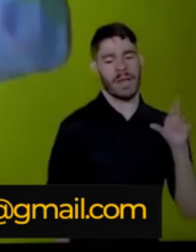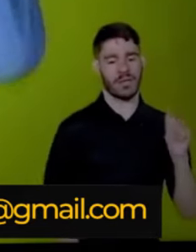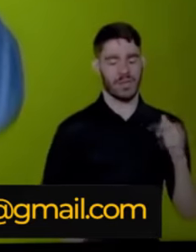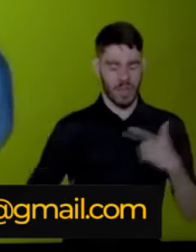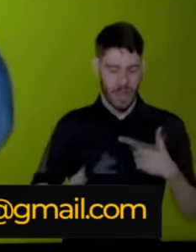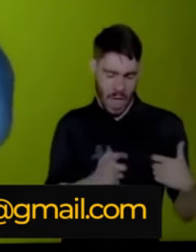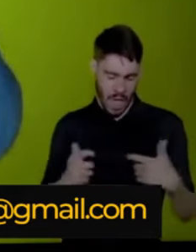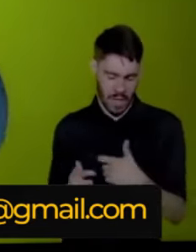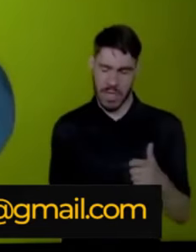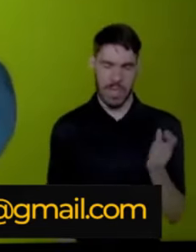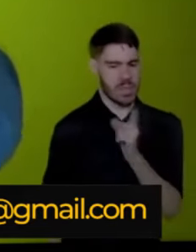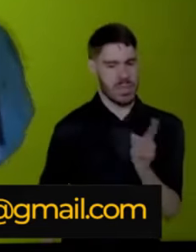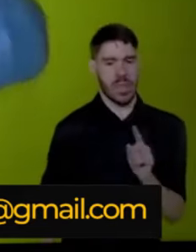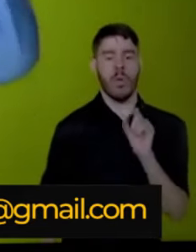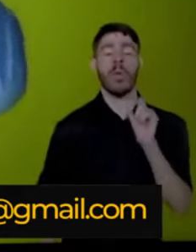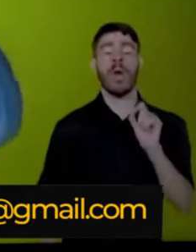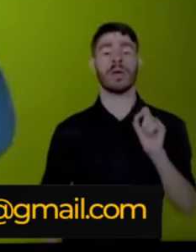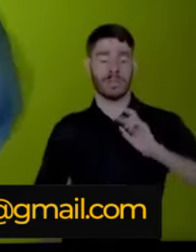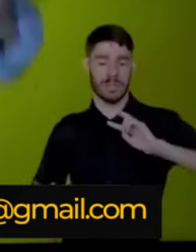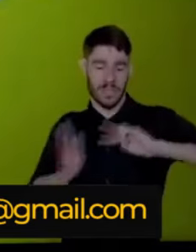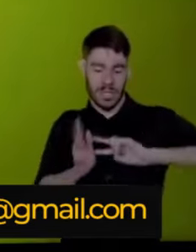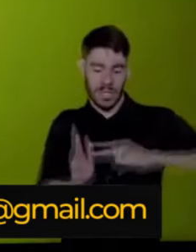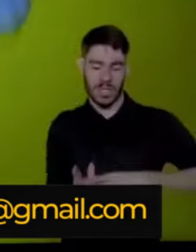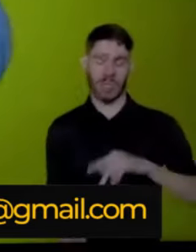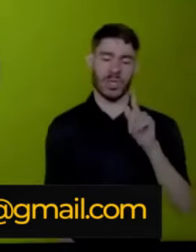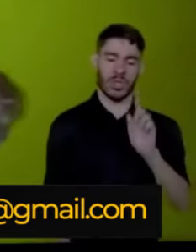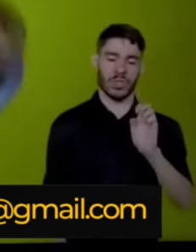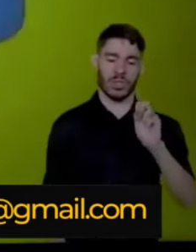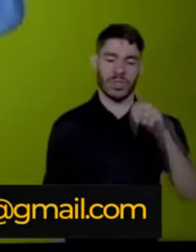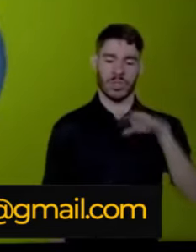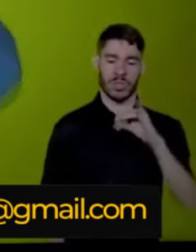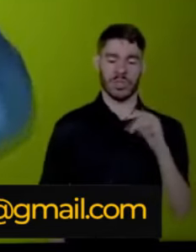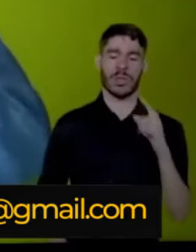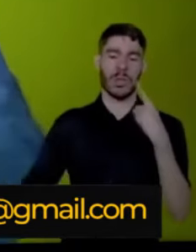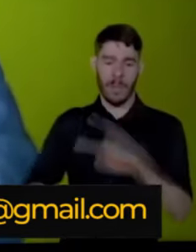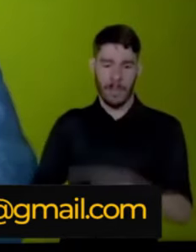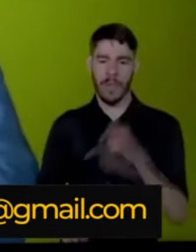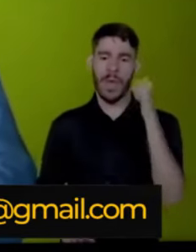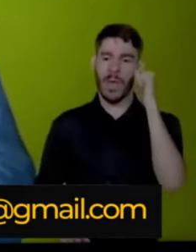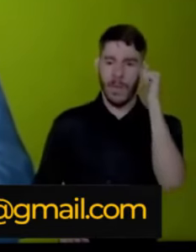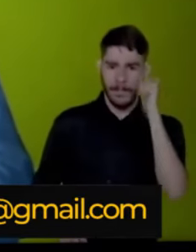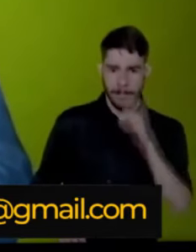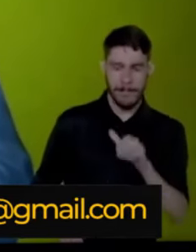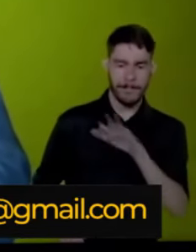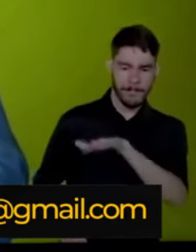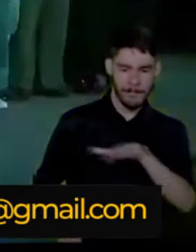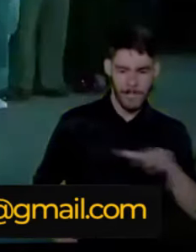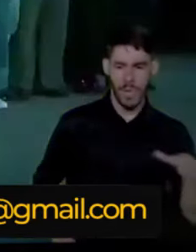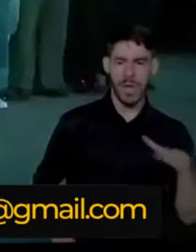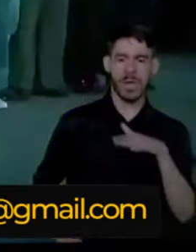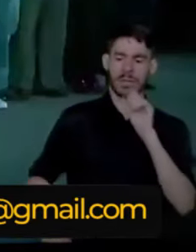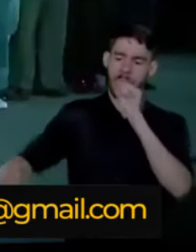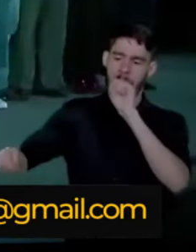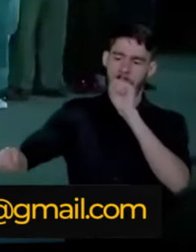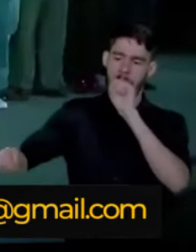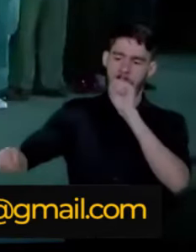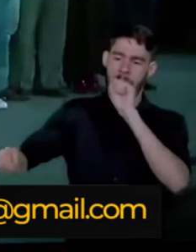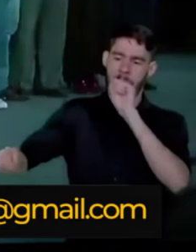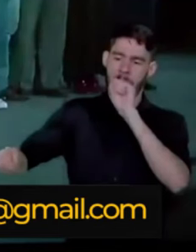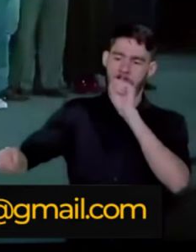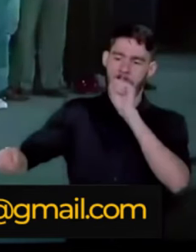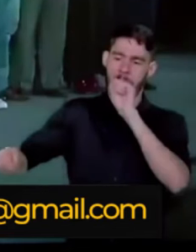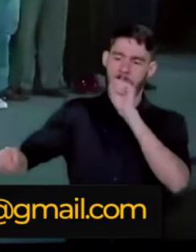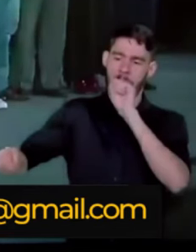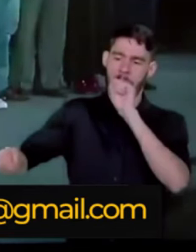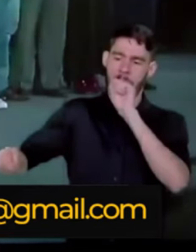guerra é genocídio porque tá matando mulheres e crianças de